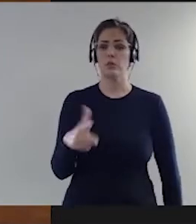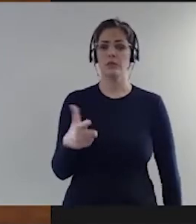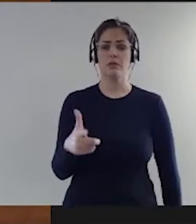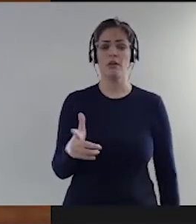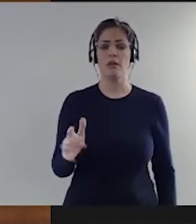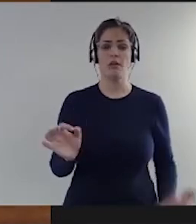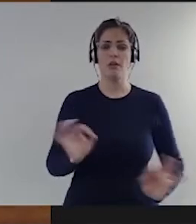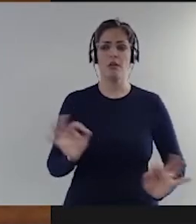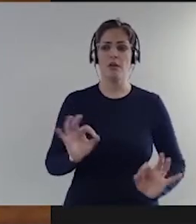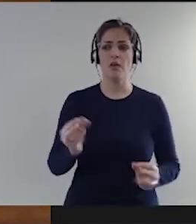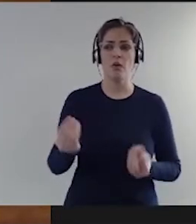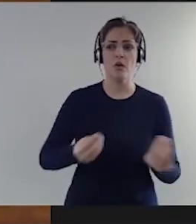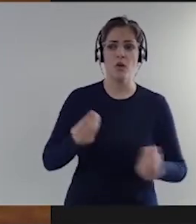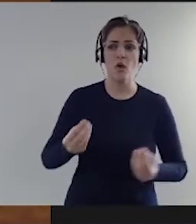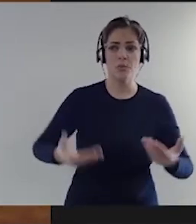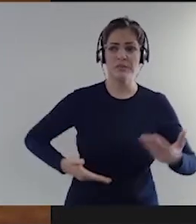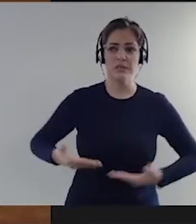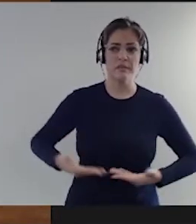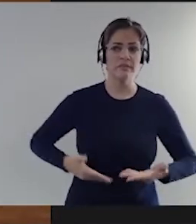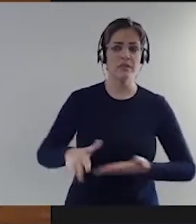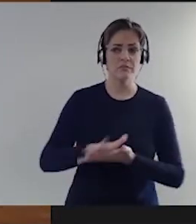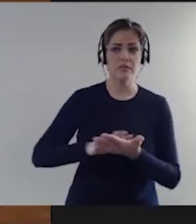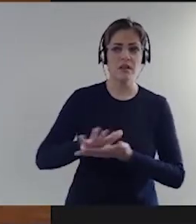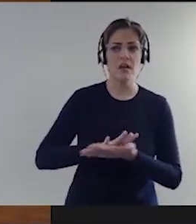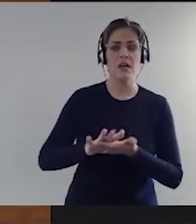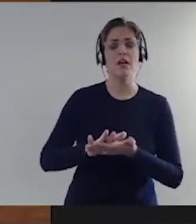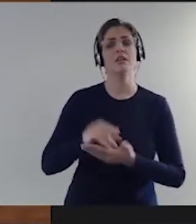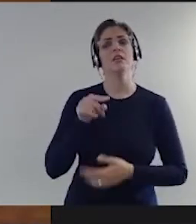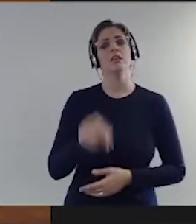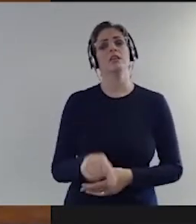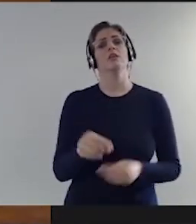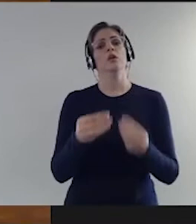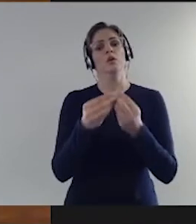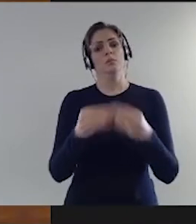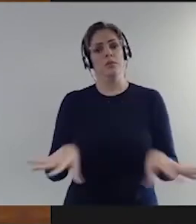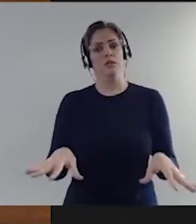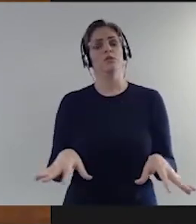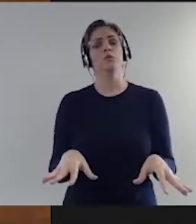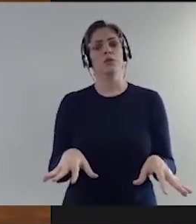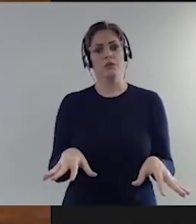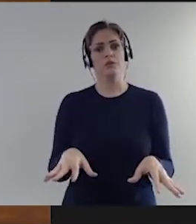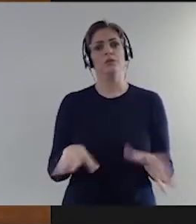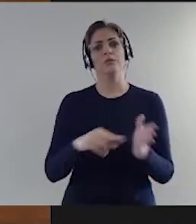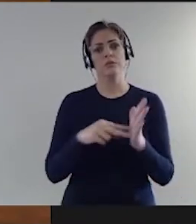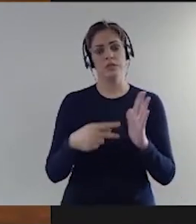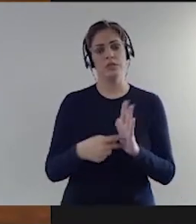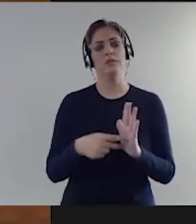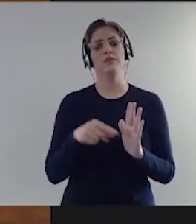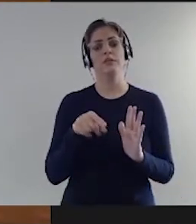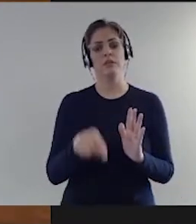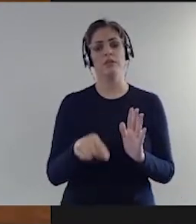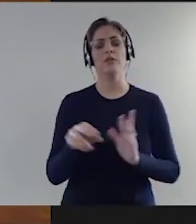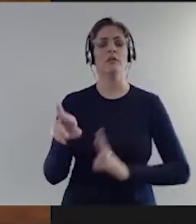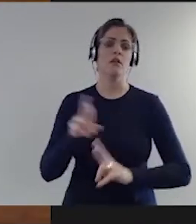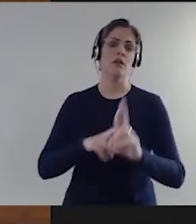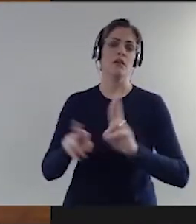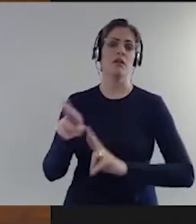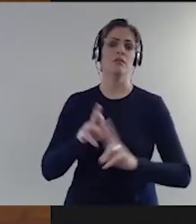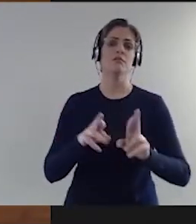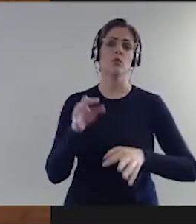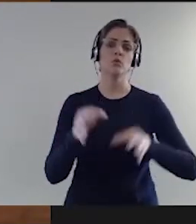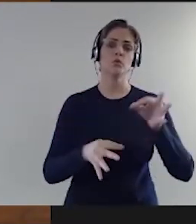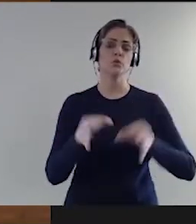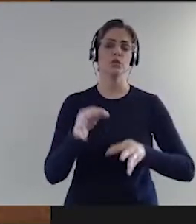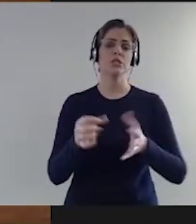pode ser satisfeito, isso impacta diretamente na disciplina da relação